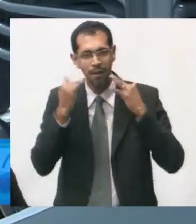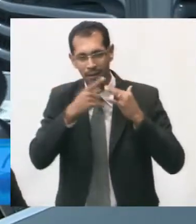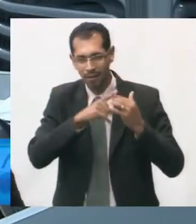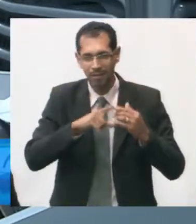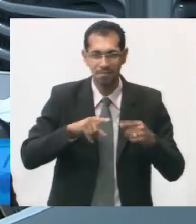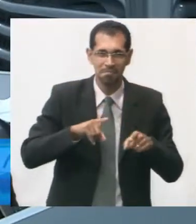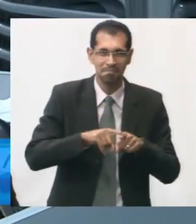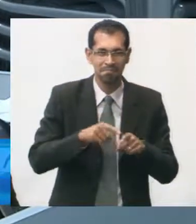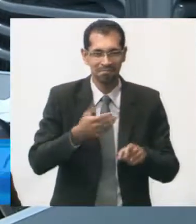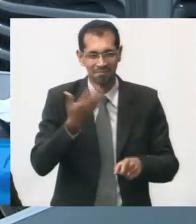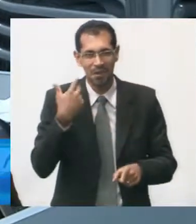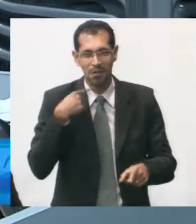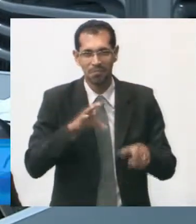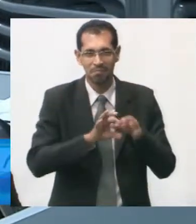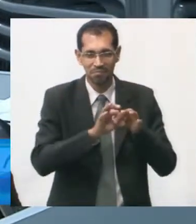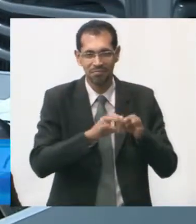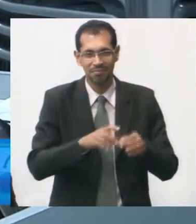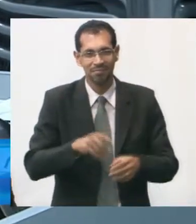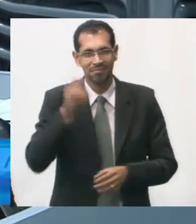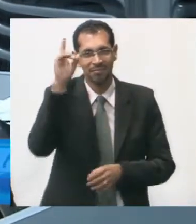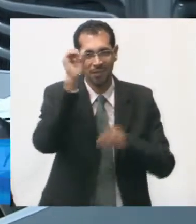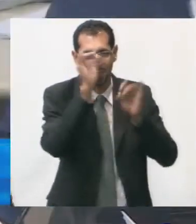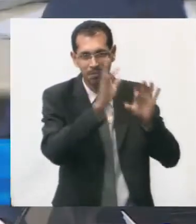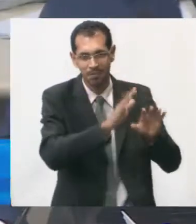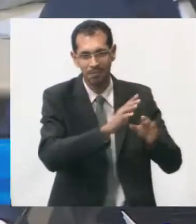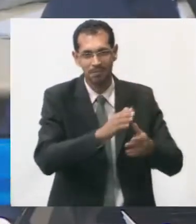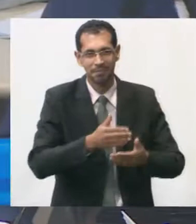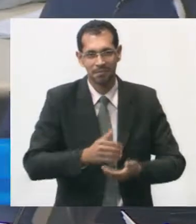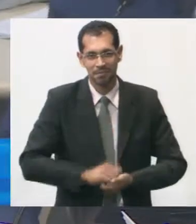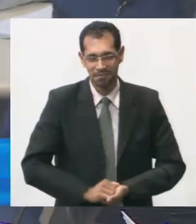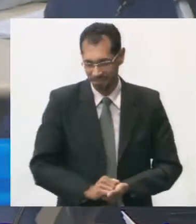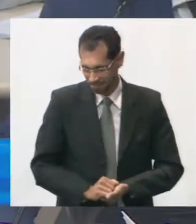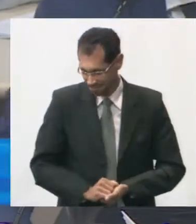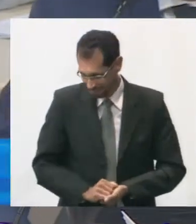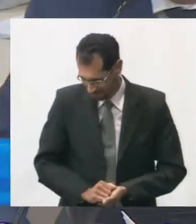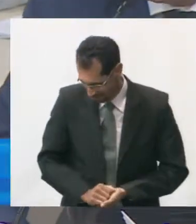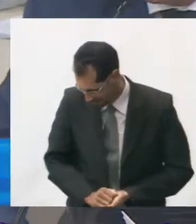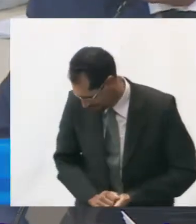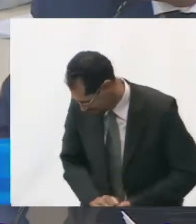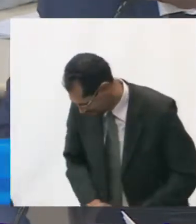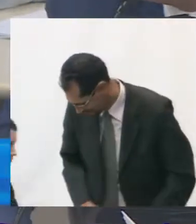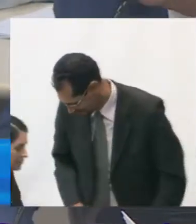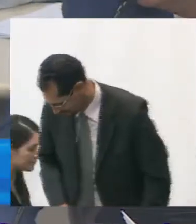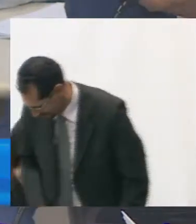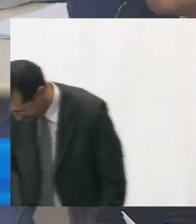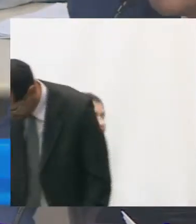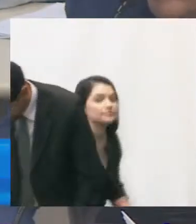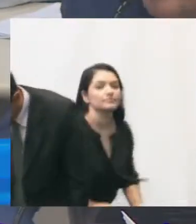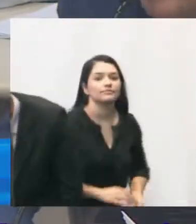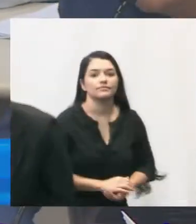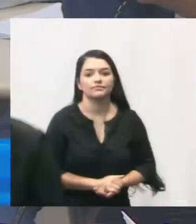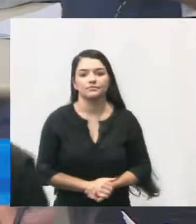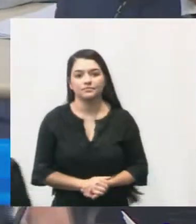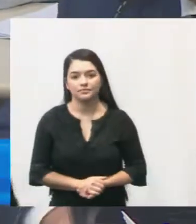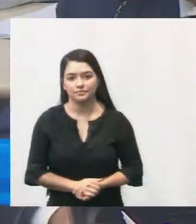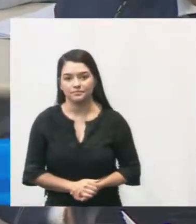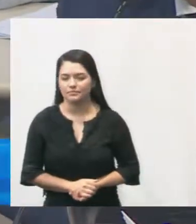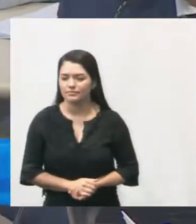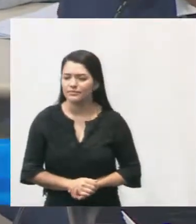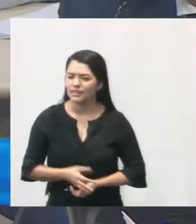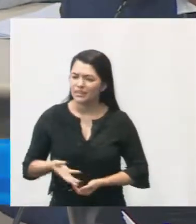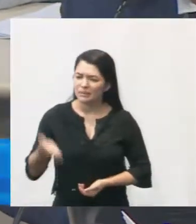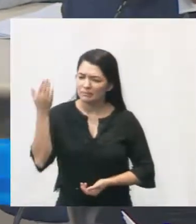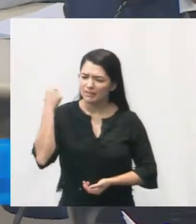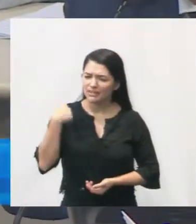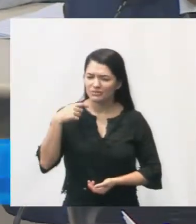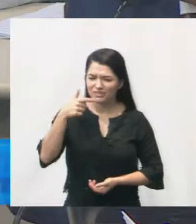vocês e conte com o nosso mandato. Obrigado, presidente. Próximo, vereador Davi Ismael. Então, na época vereador você tinha Cleber. Cabelo, você deve ter uns 70 anos, hein,